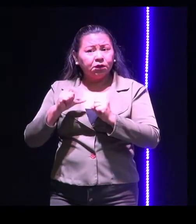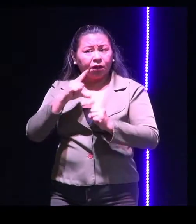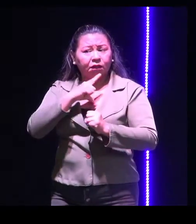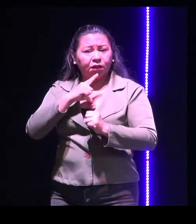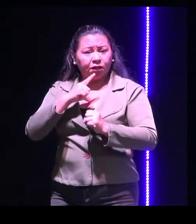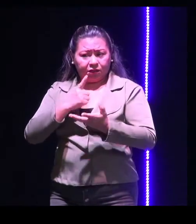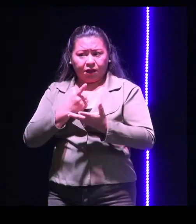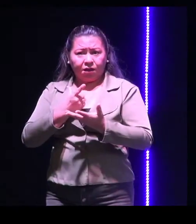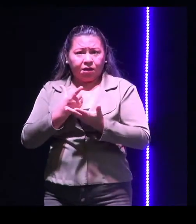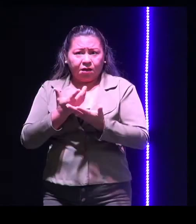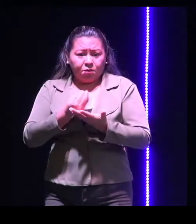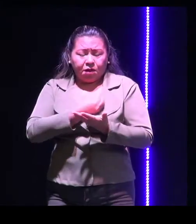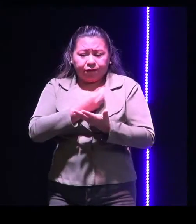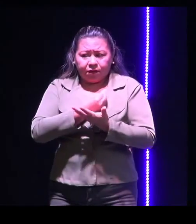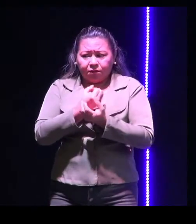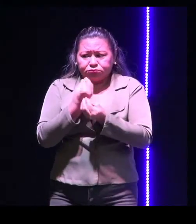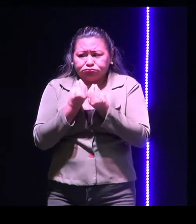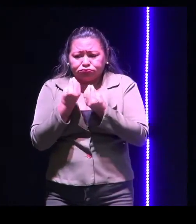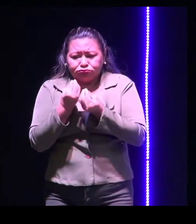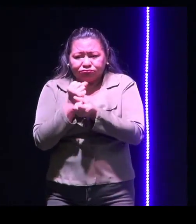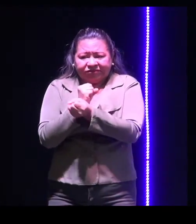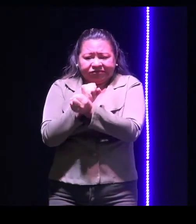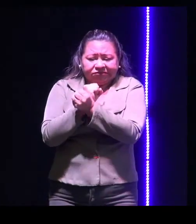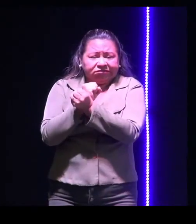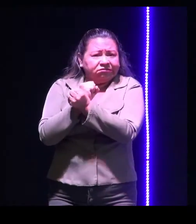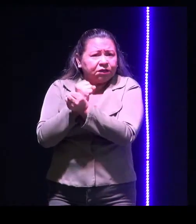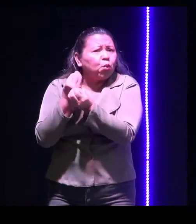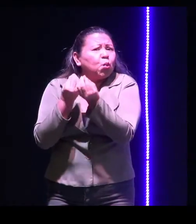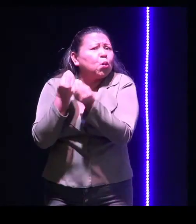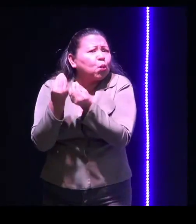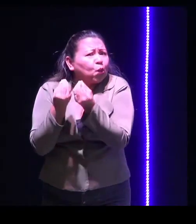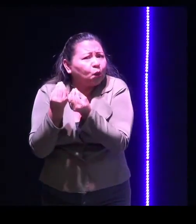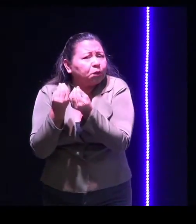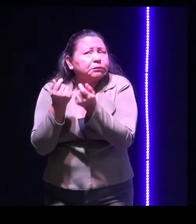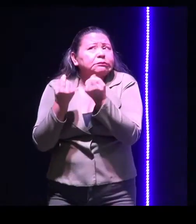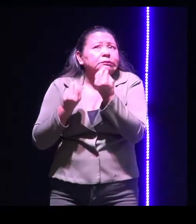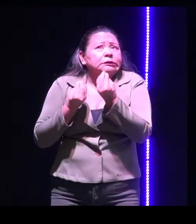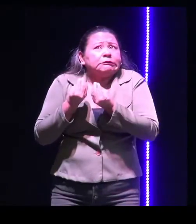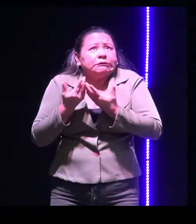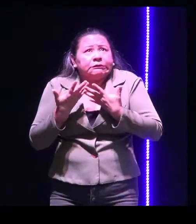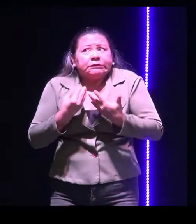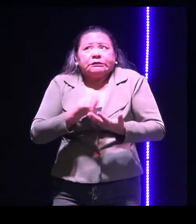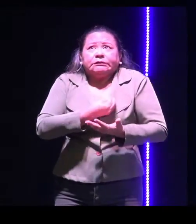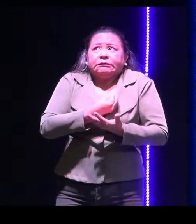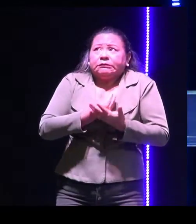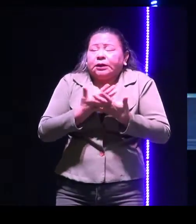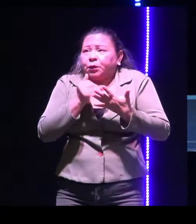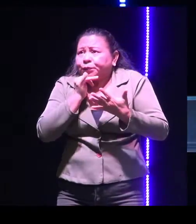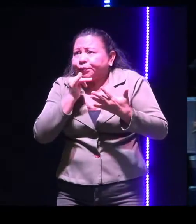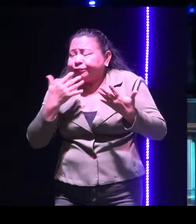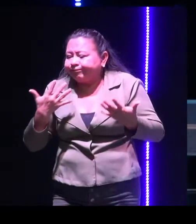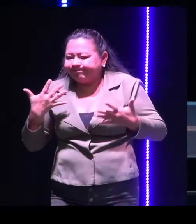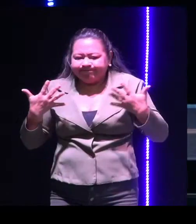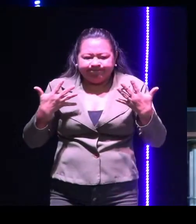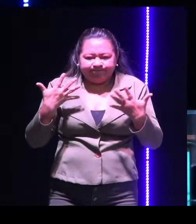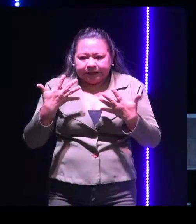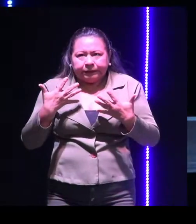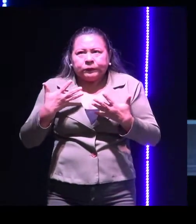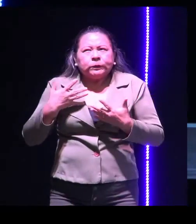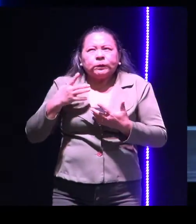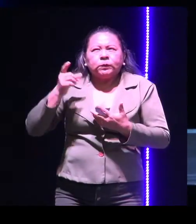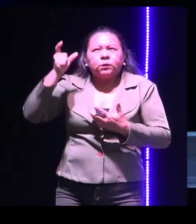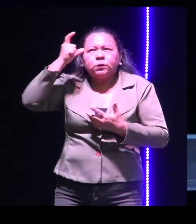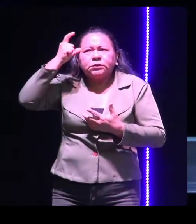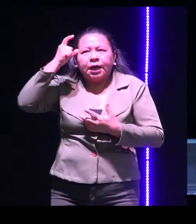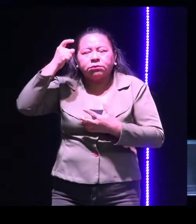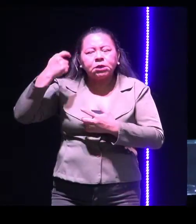viver aprisionados, como que nós podemos viver escravizados, como que nós podemos viver sob domínio